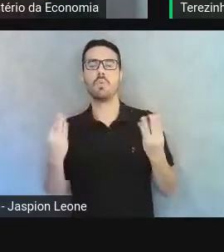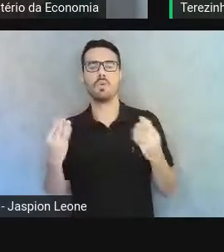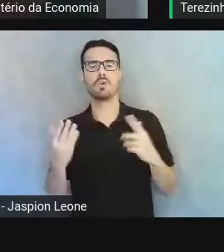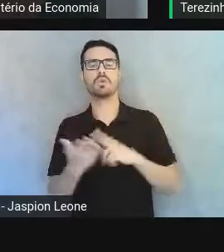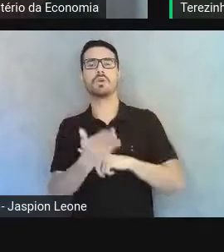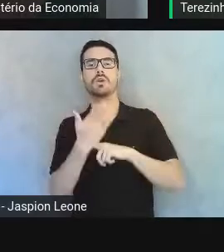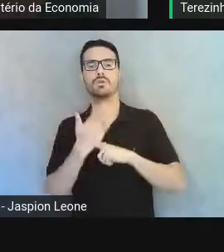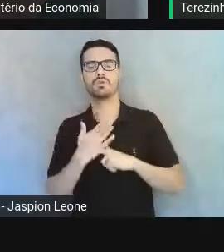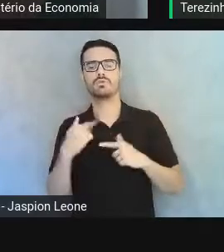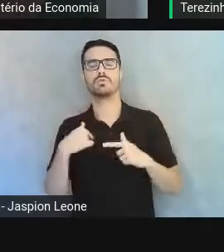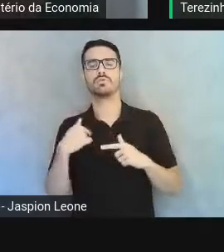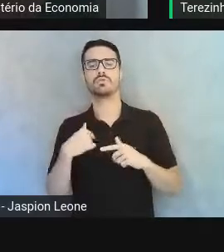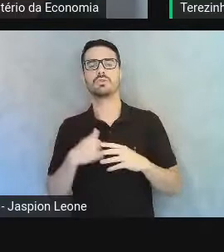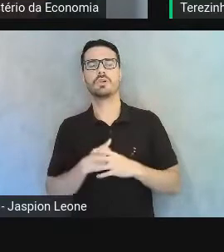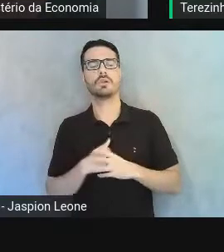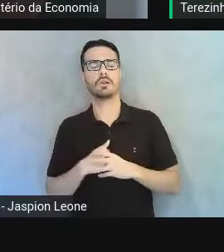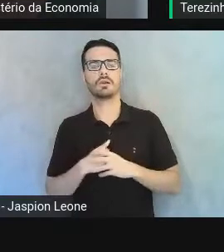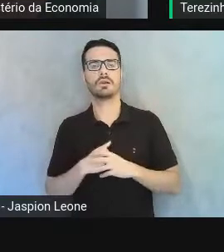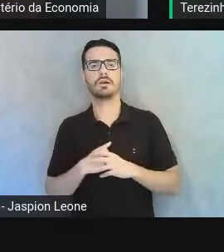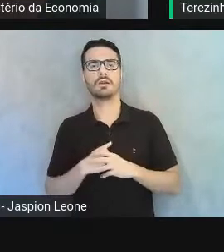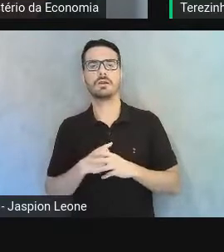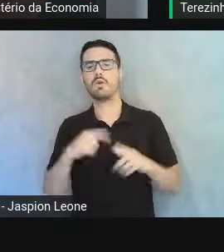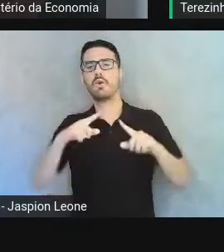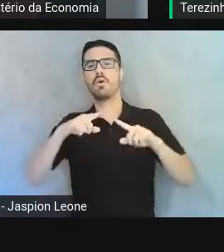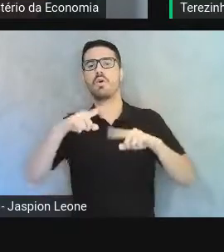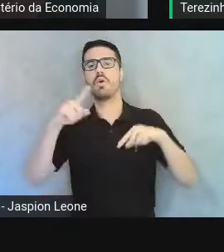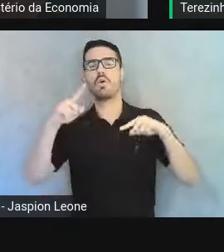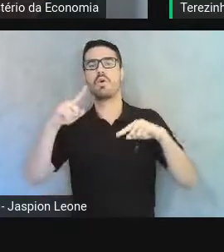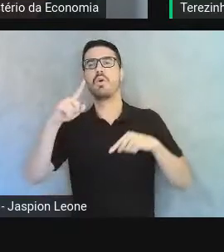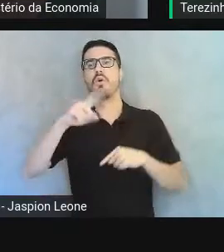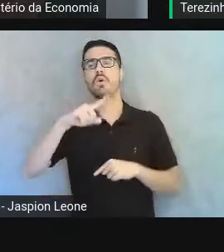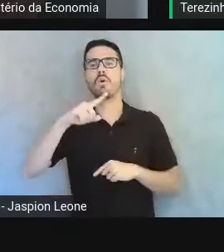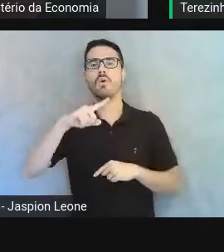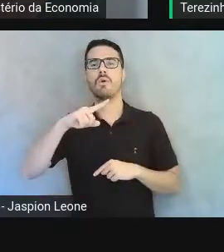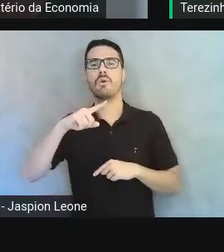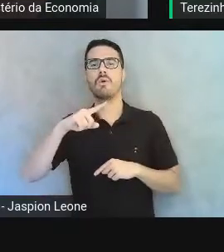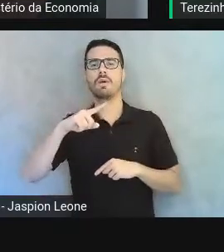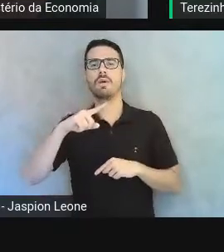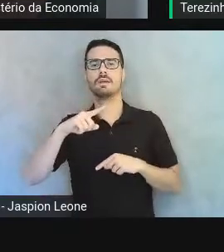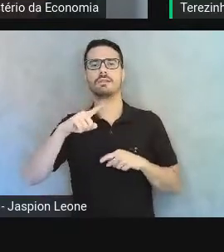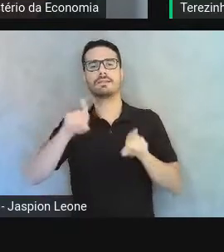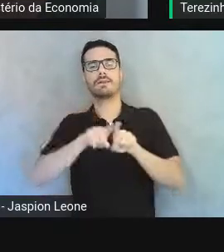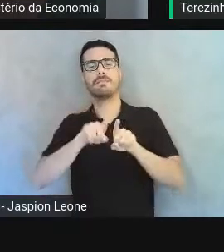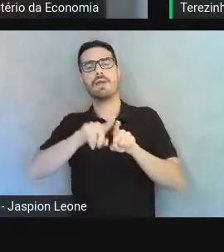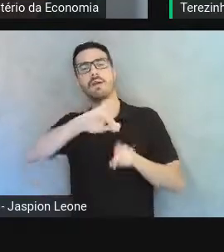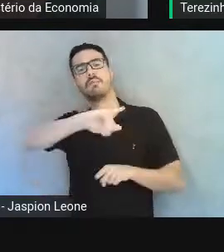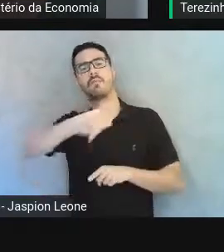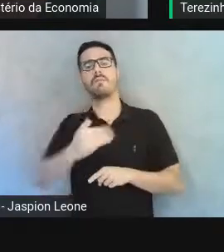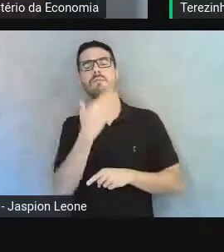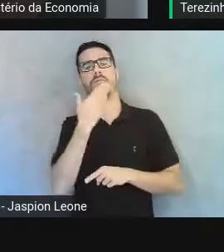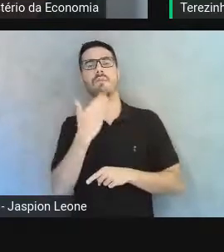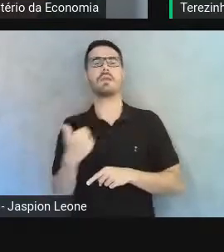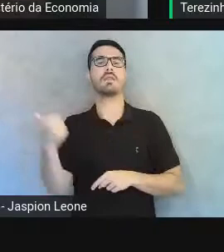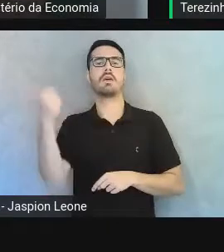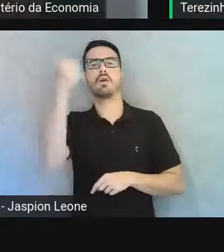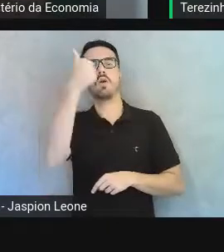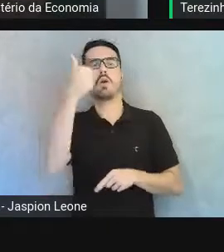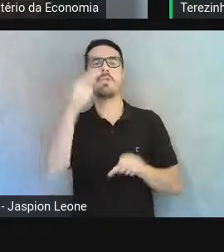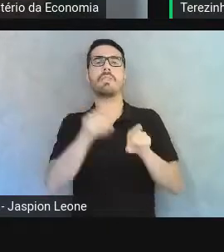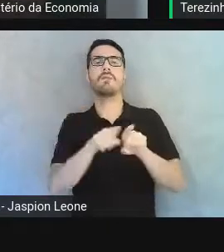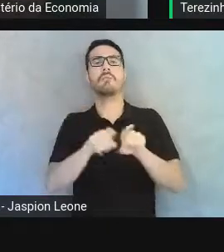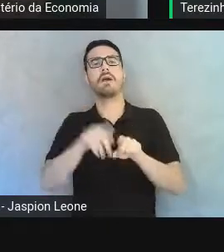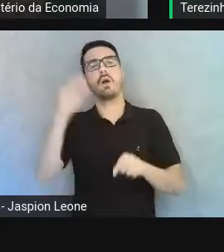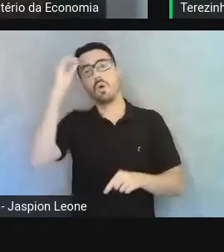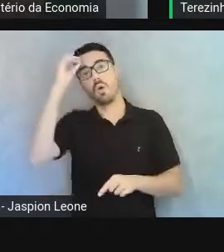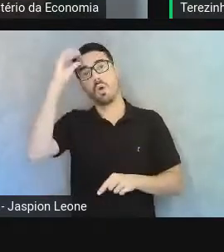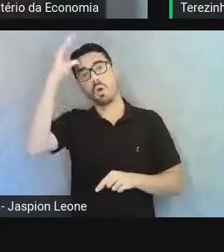que as relações, que os instrumentos sejam aproveitados de melhor forma, que o conhecimento, né, que